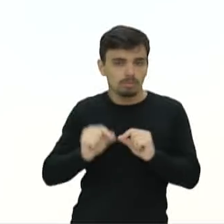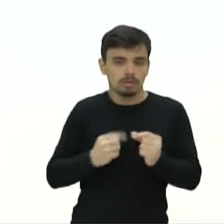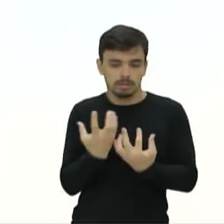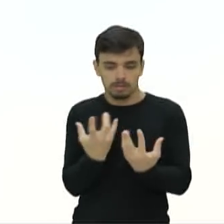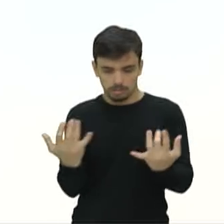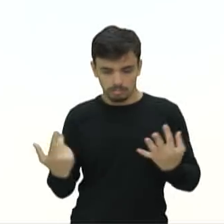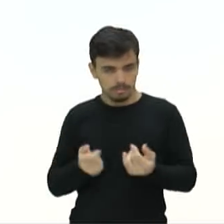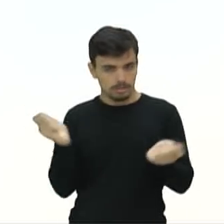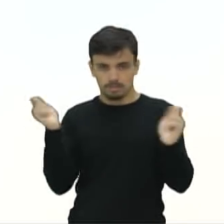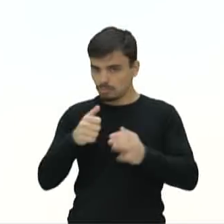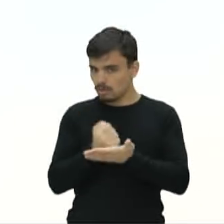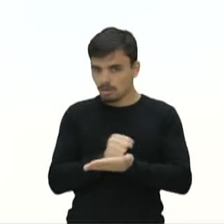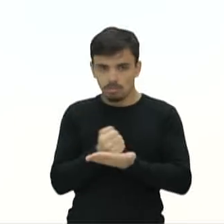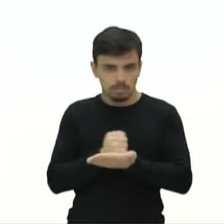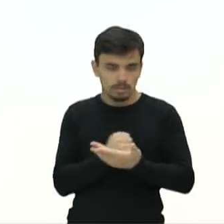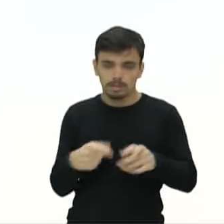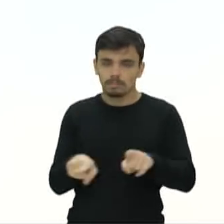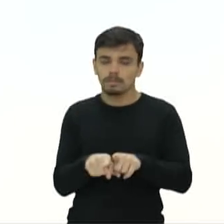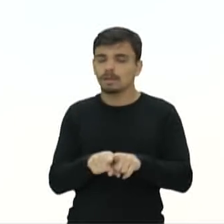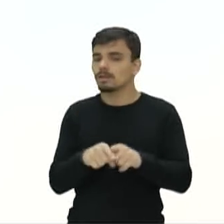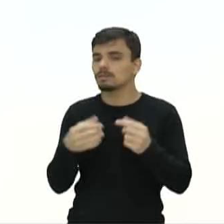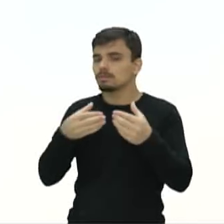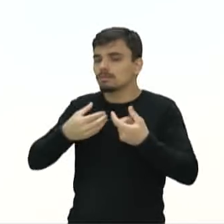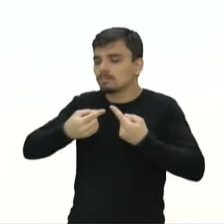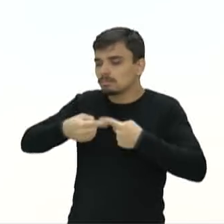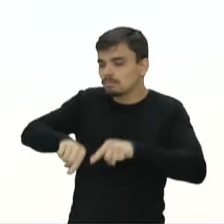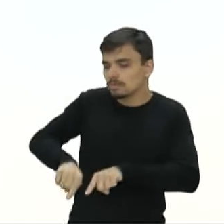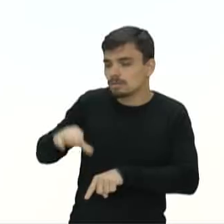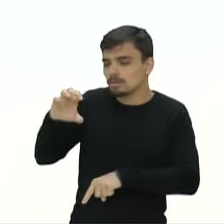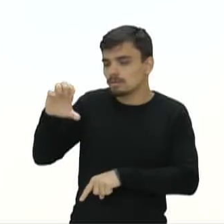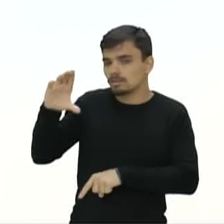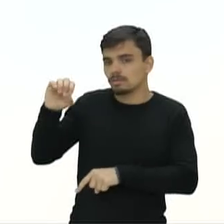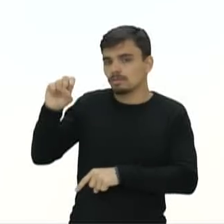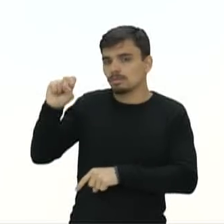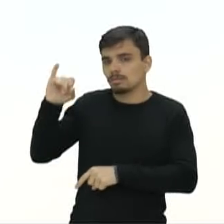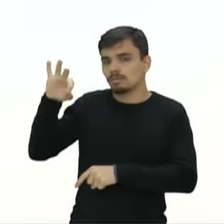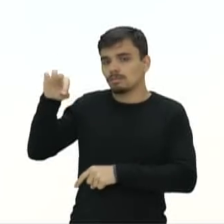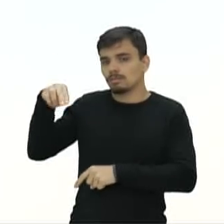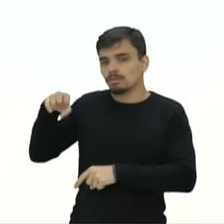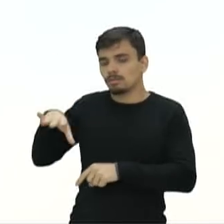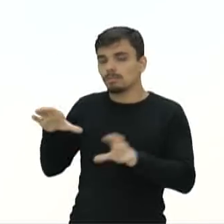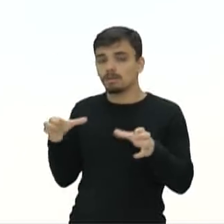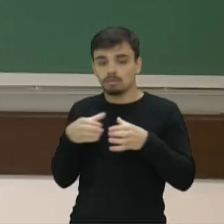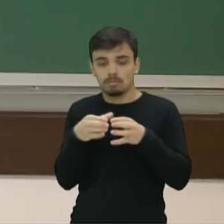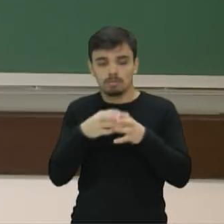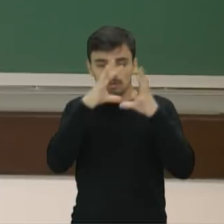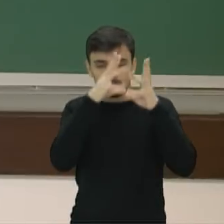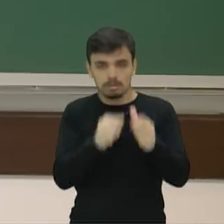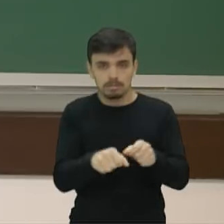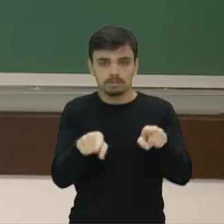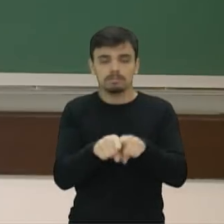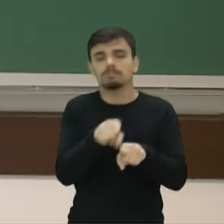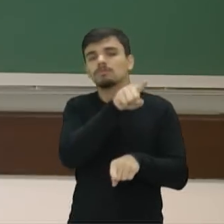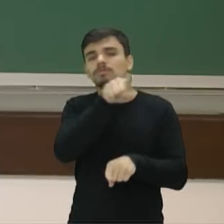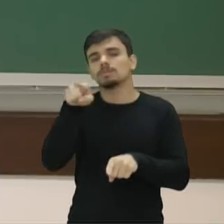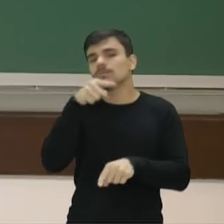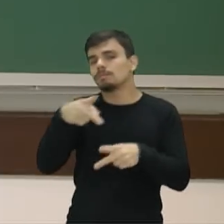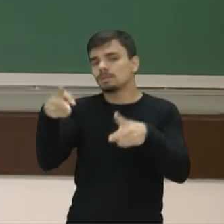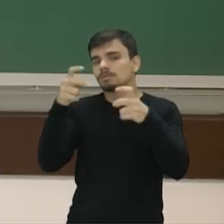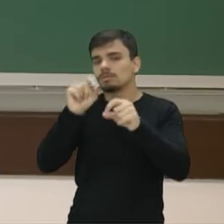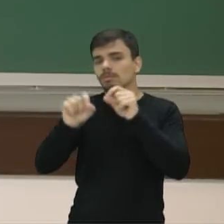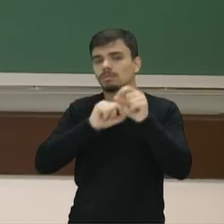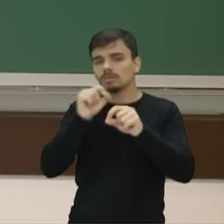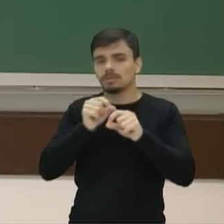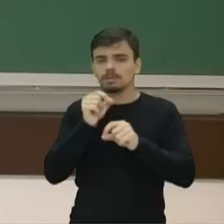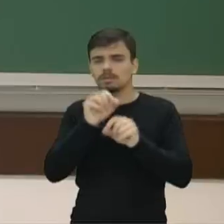descontroladas que comprometem o ecossistema e comunidades inteiras. Então você vai perceber que o